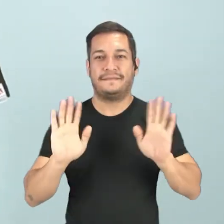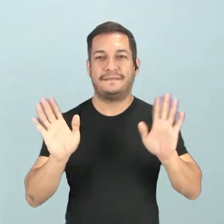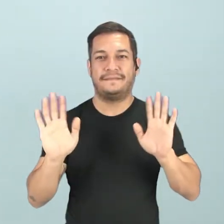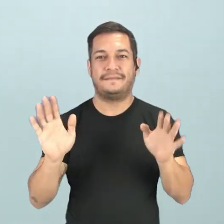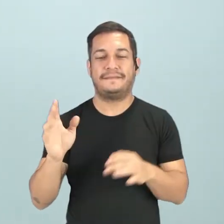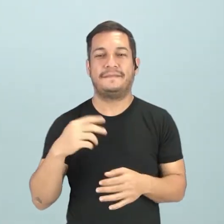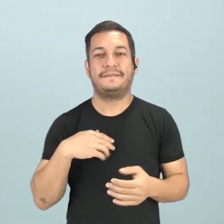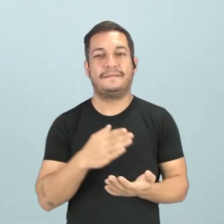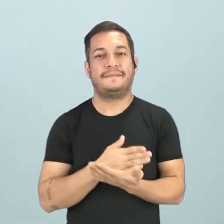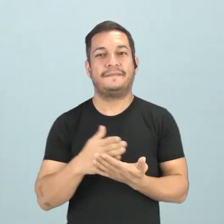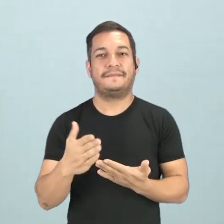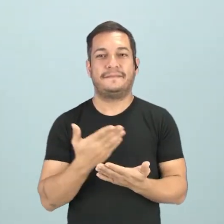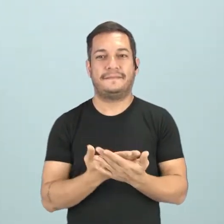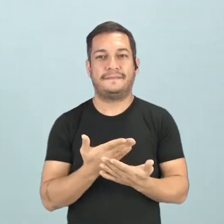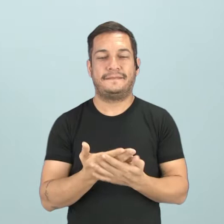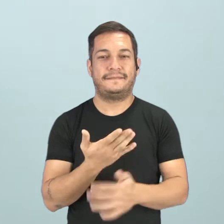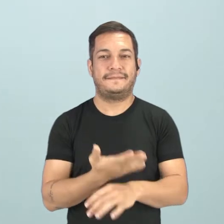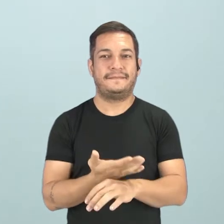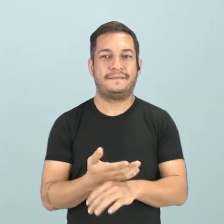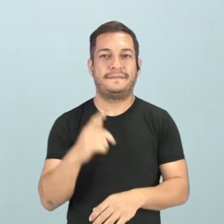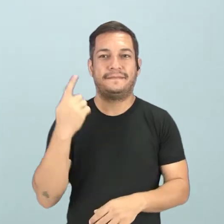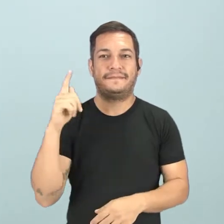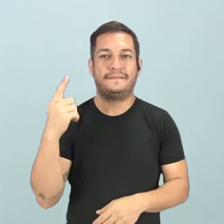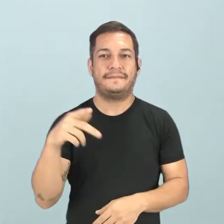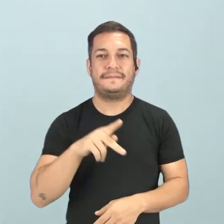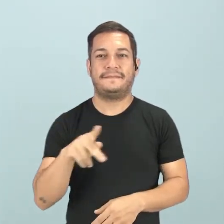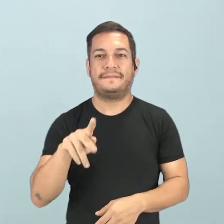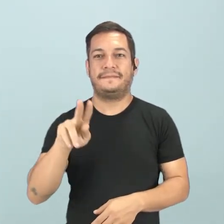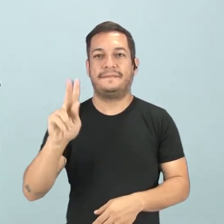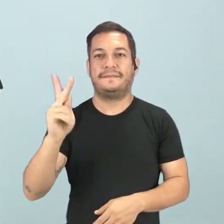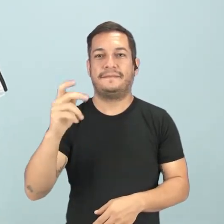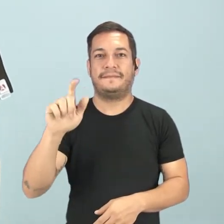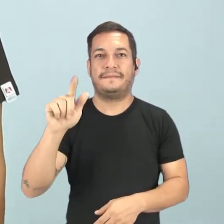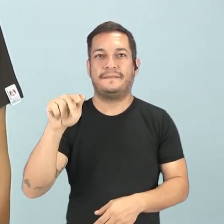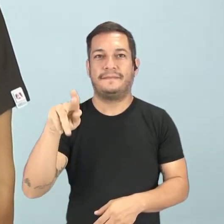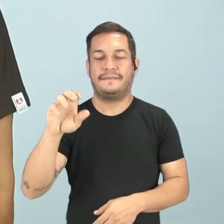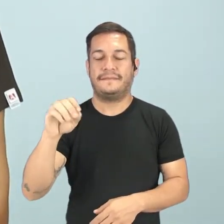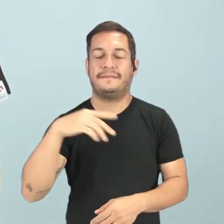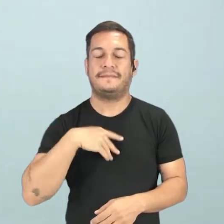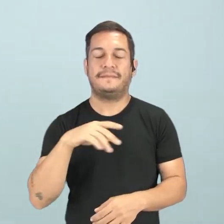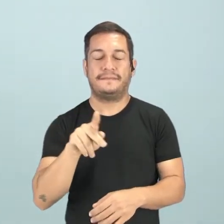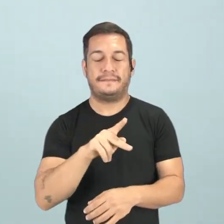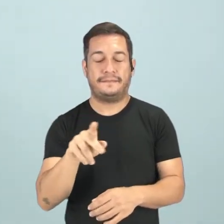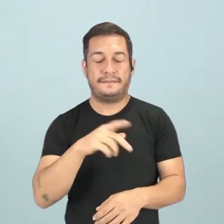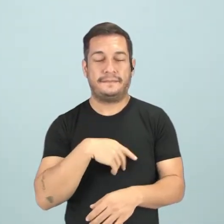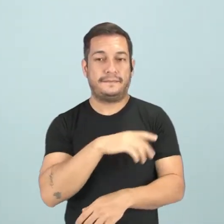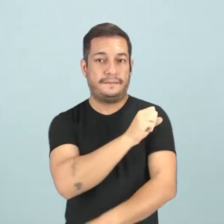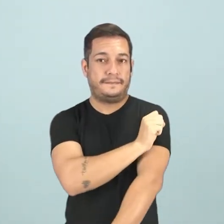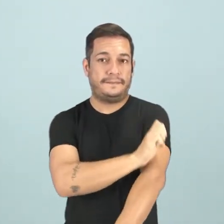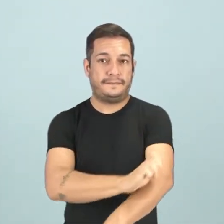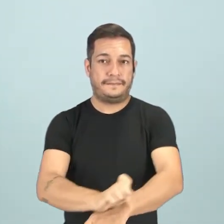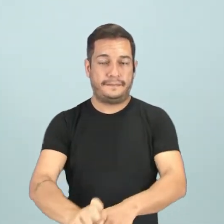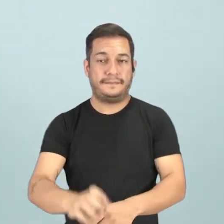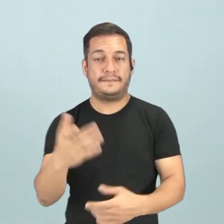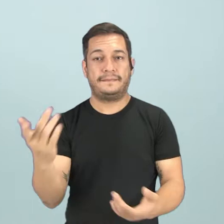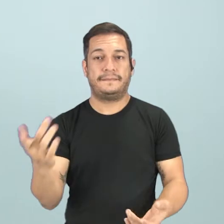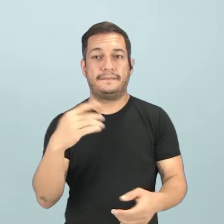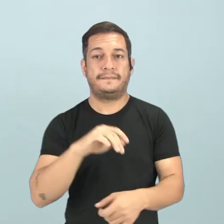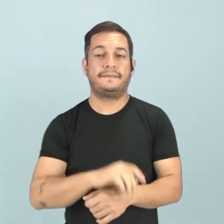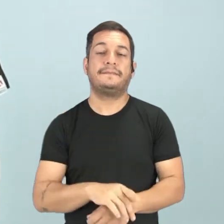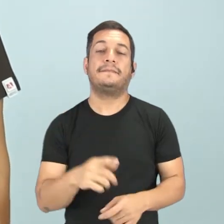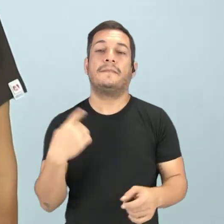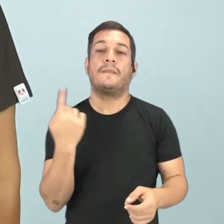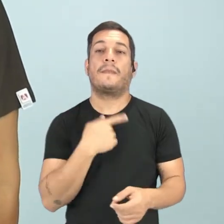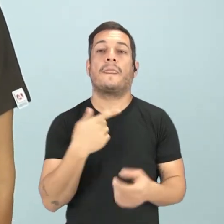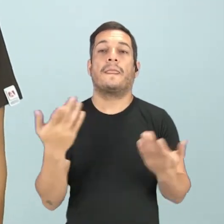Olá, estamos começando mais uma aula. Eu sou o professor Elano, professor de Geografia da Rede Estadual. Hoje nós vamos